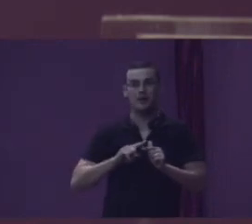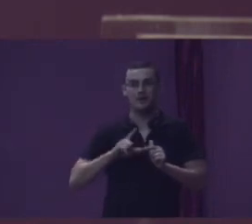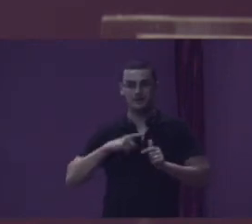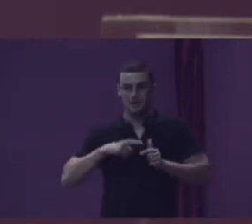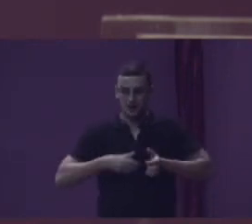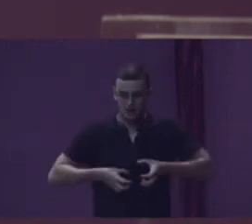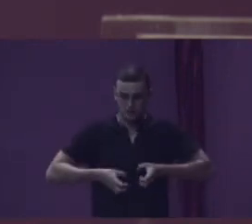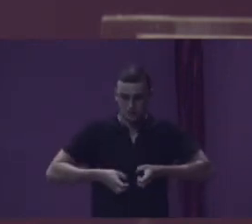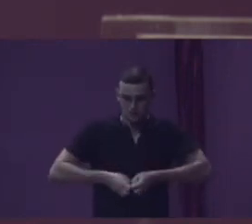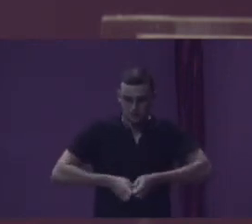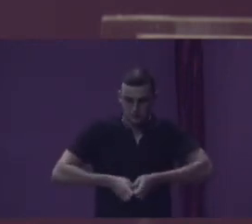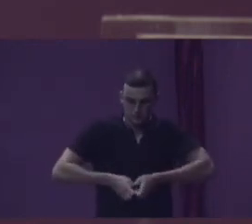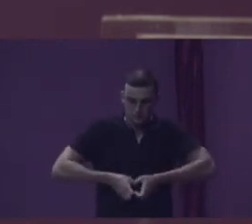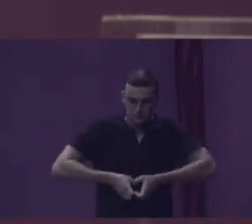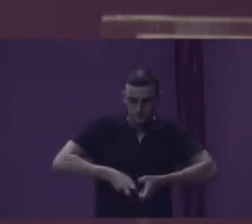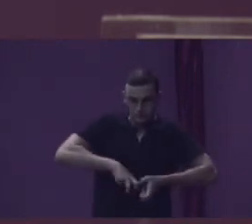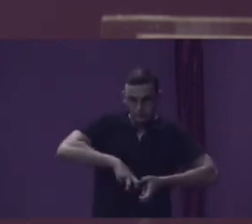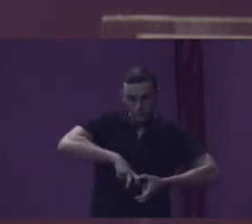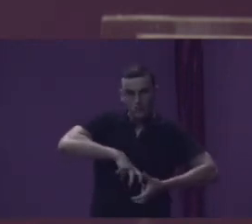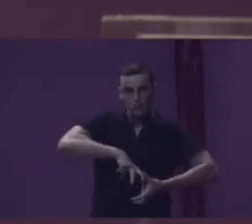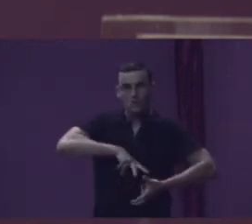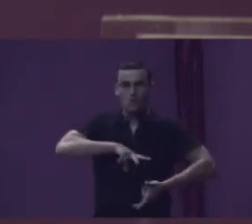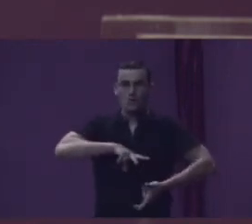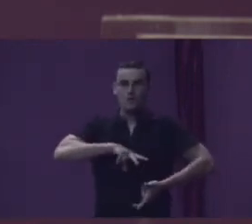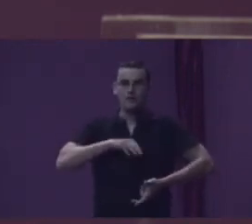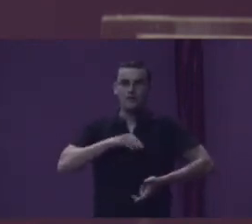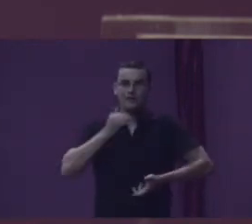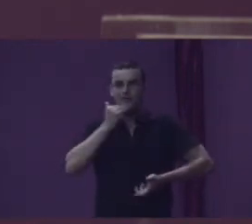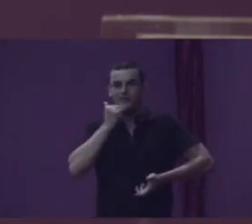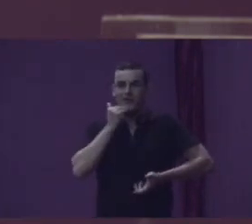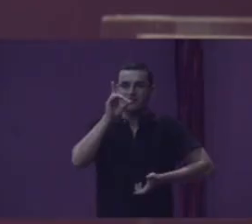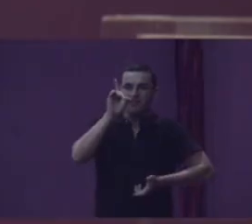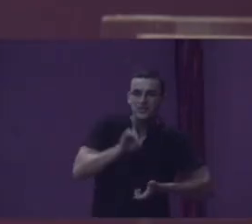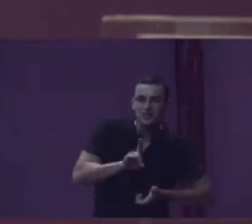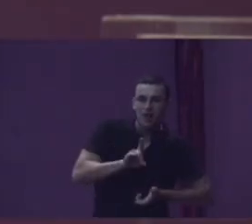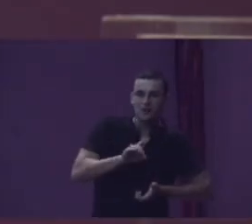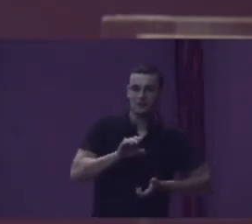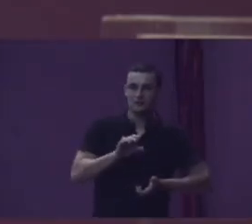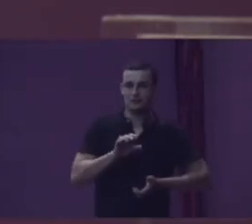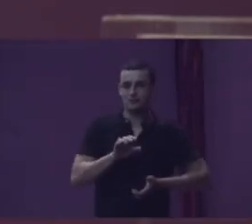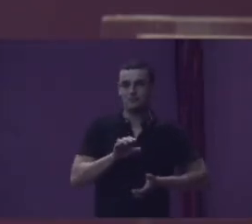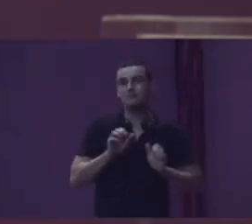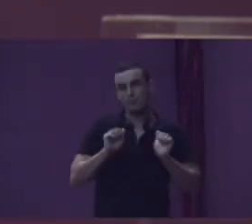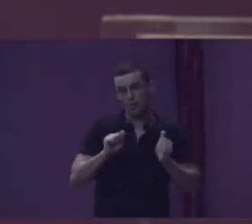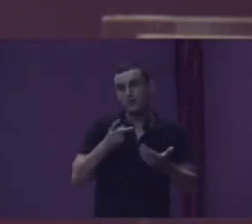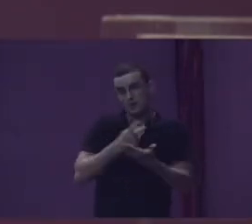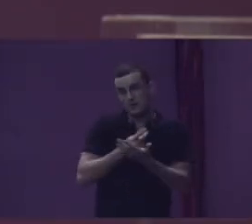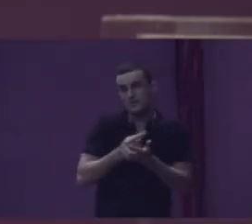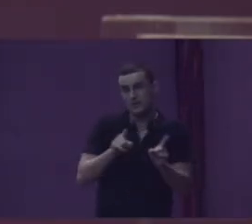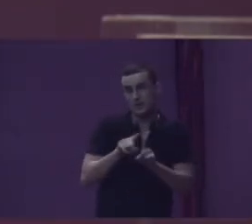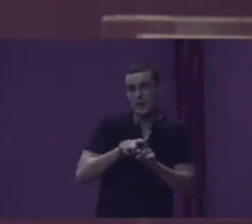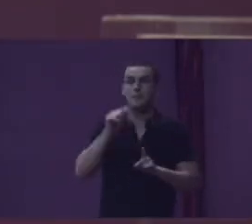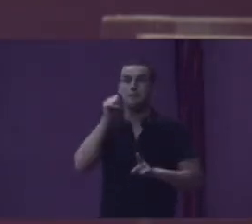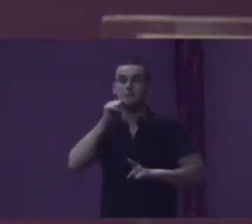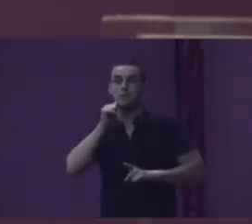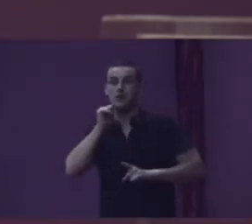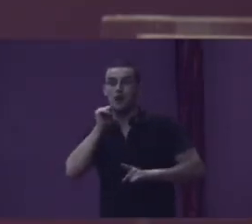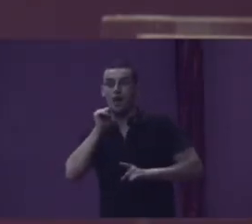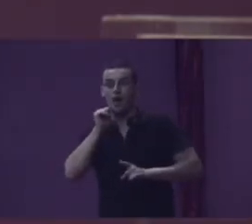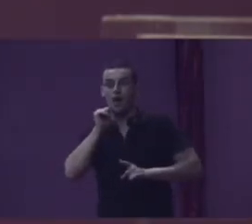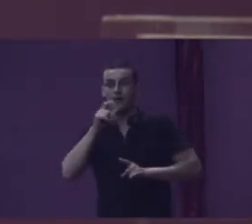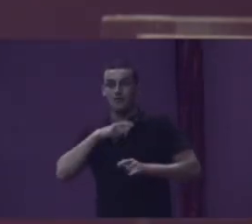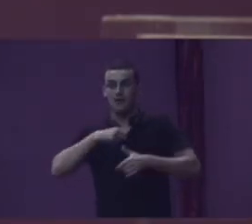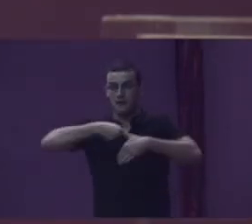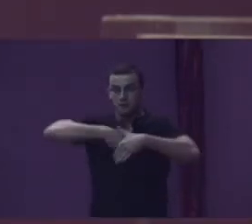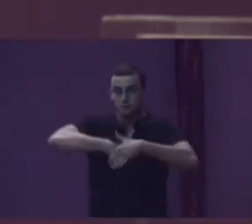malformações que são ligados de parto, claro. Tem risco para a mulher, risco de complicações obstetras, que